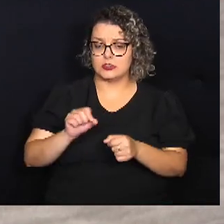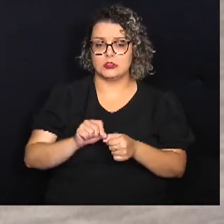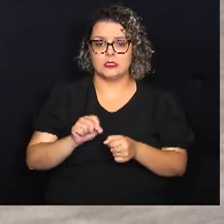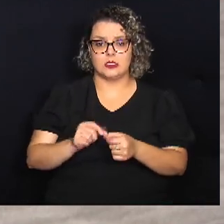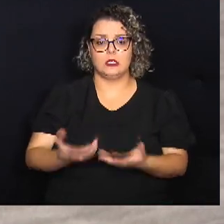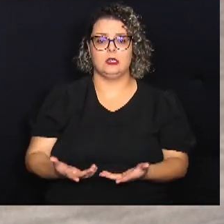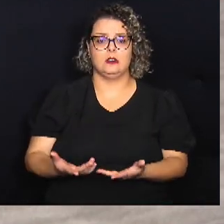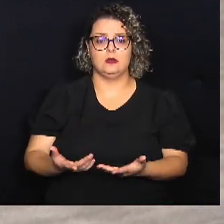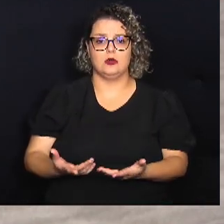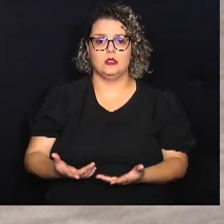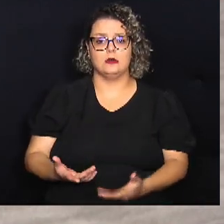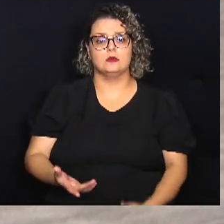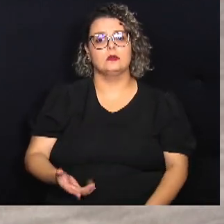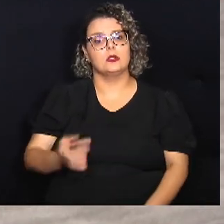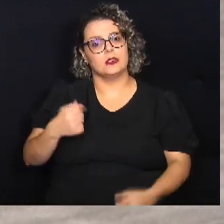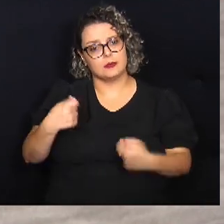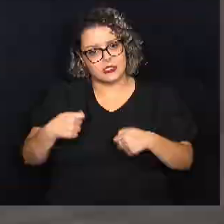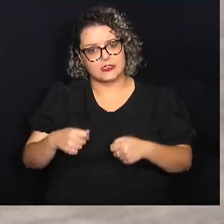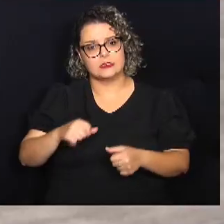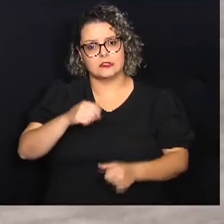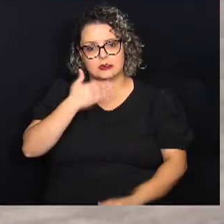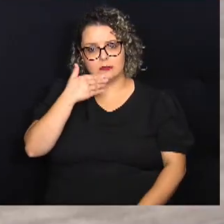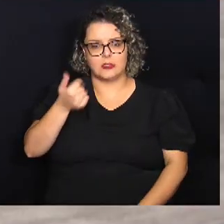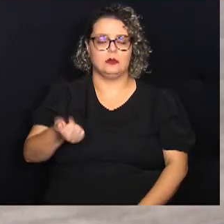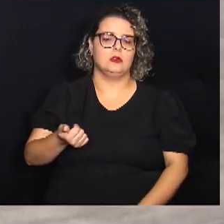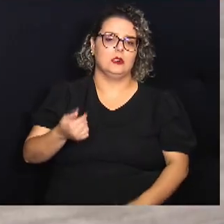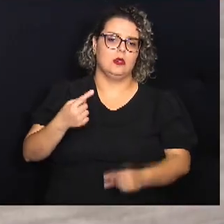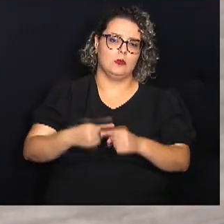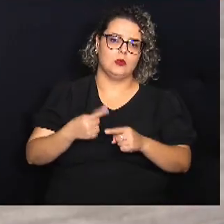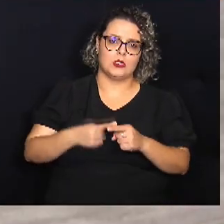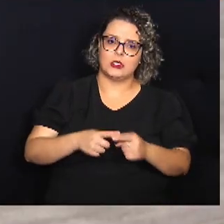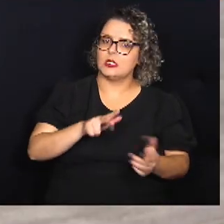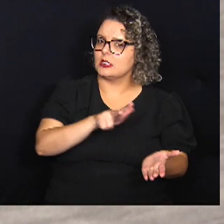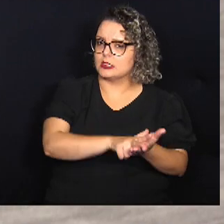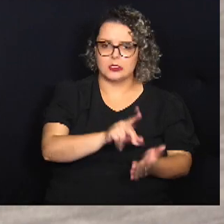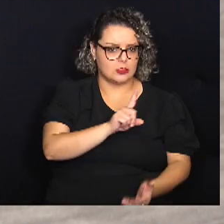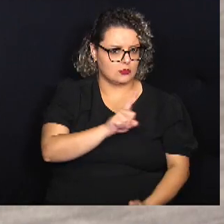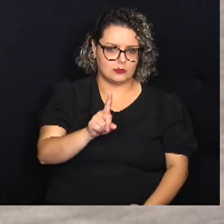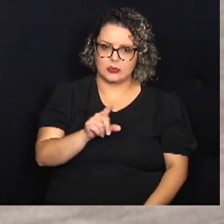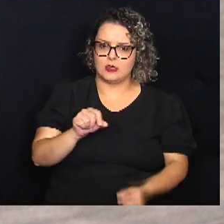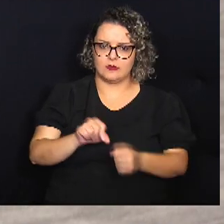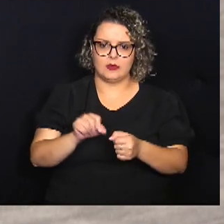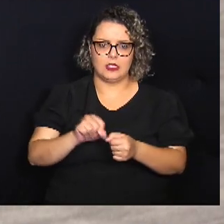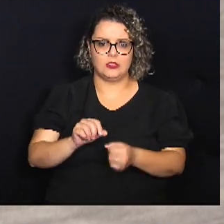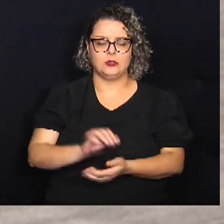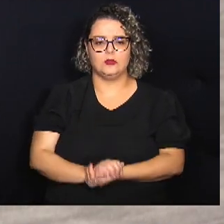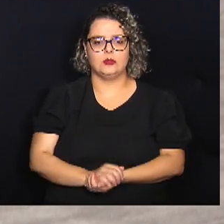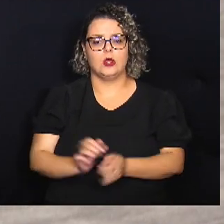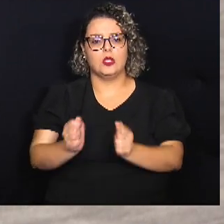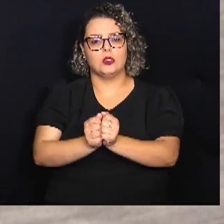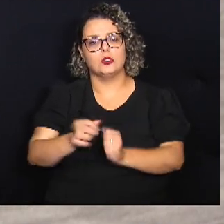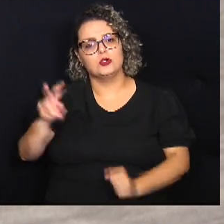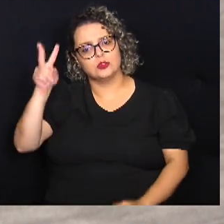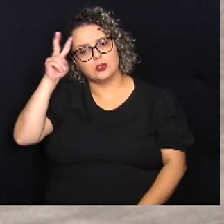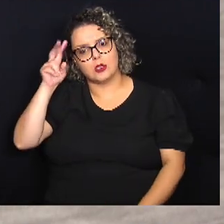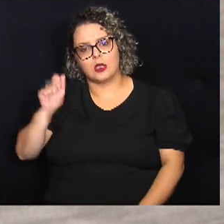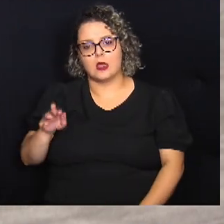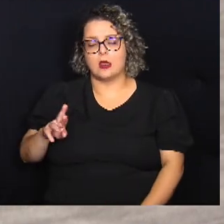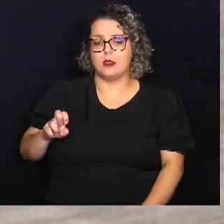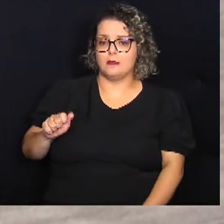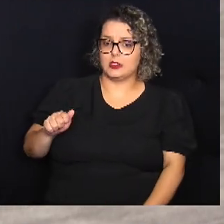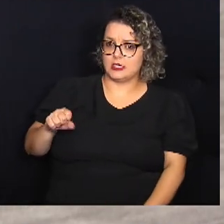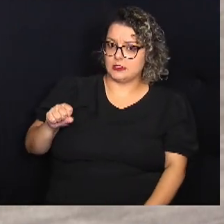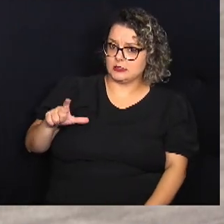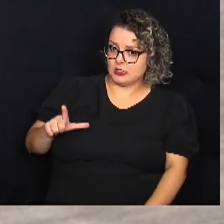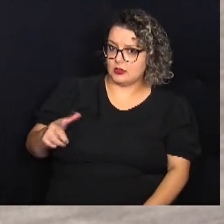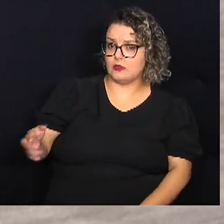forma irregular essas aferições. Nos reunimos aqui na segunda-feira, junto com a Abrazel, o representante da